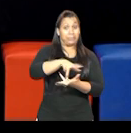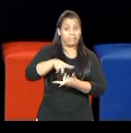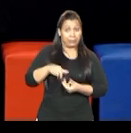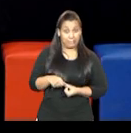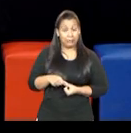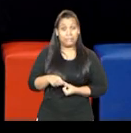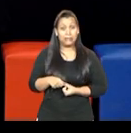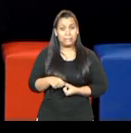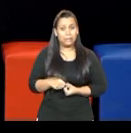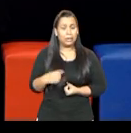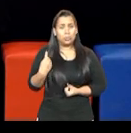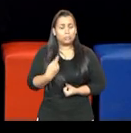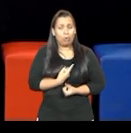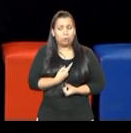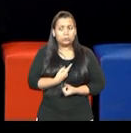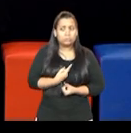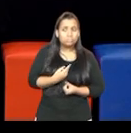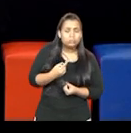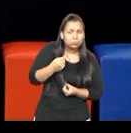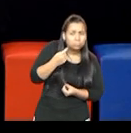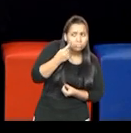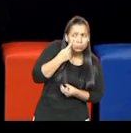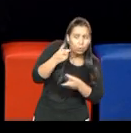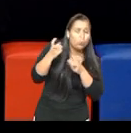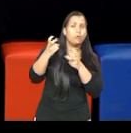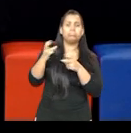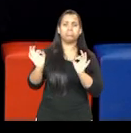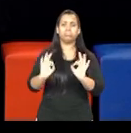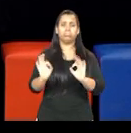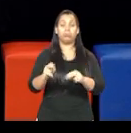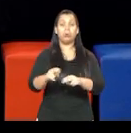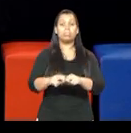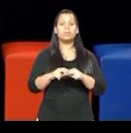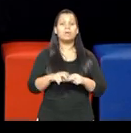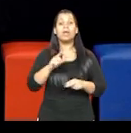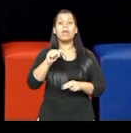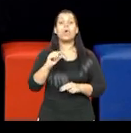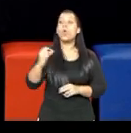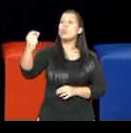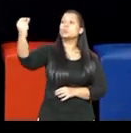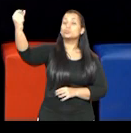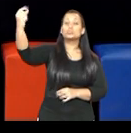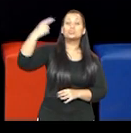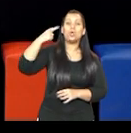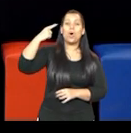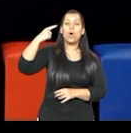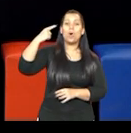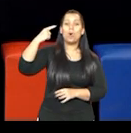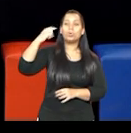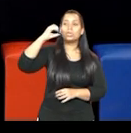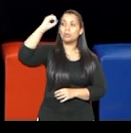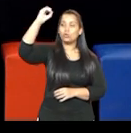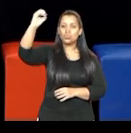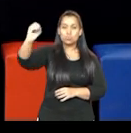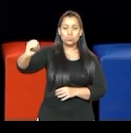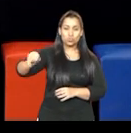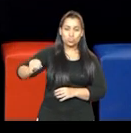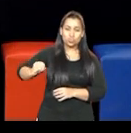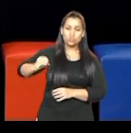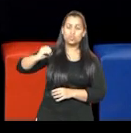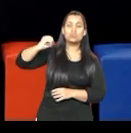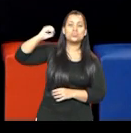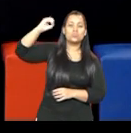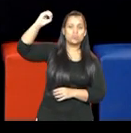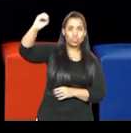da Terra, nós não conseguimos observar. Para nossa visão, é o Sol que passa pelo